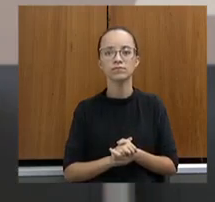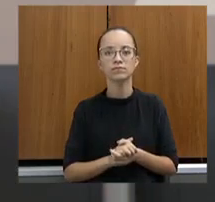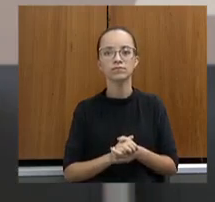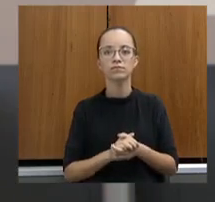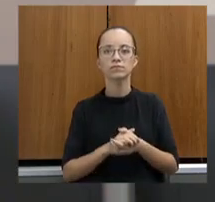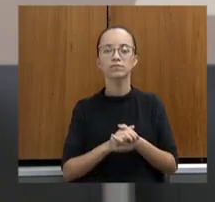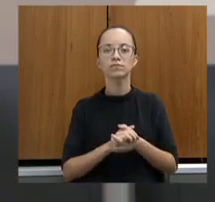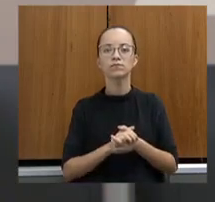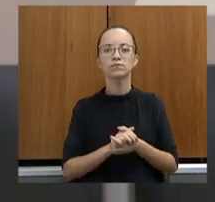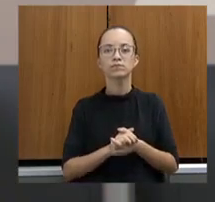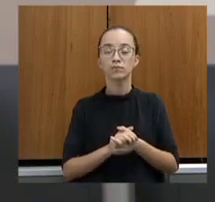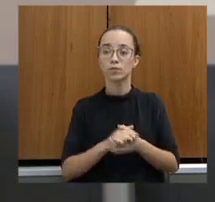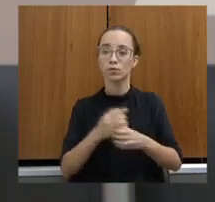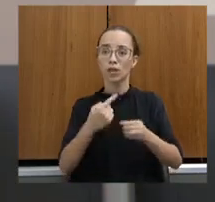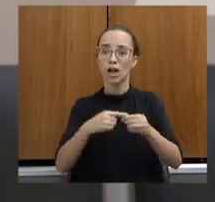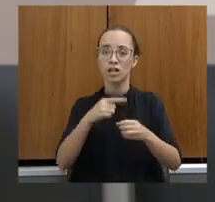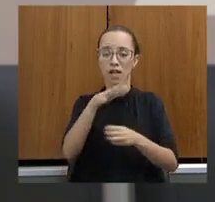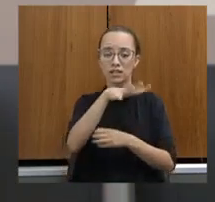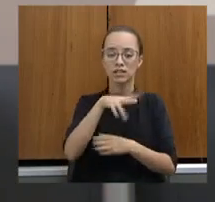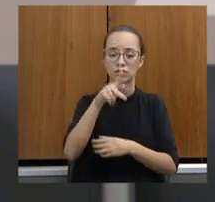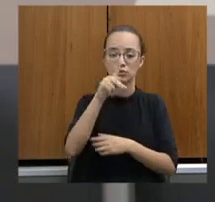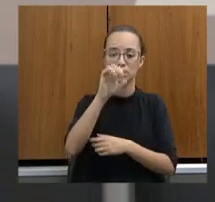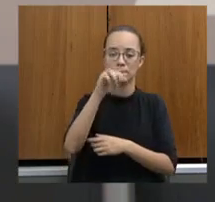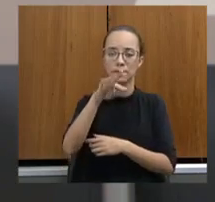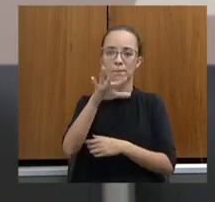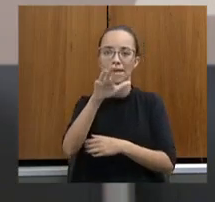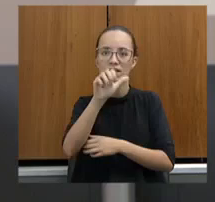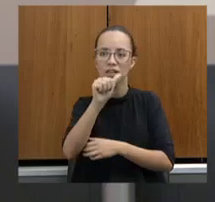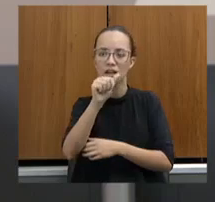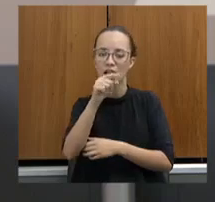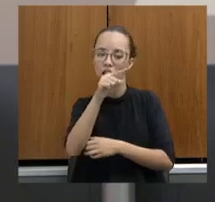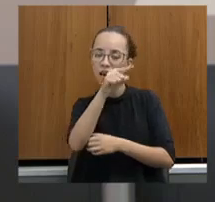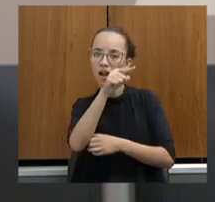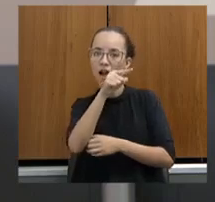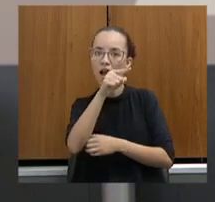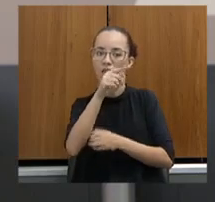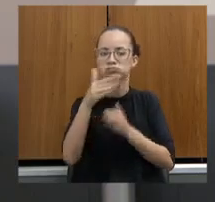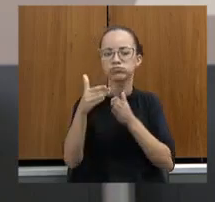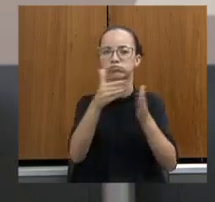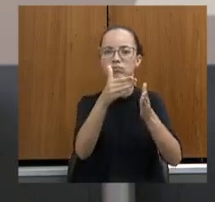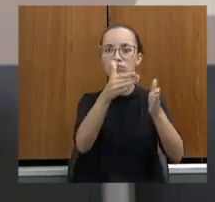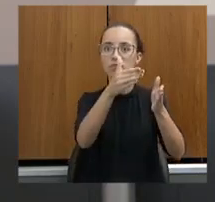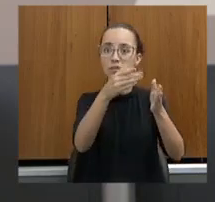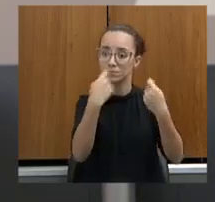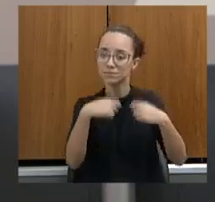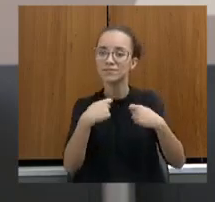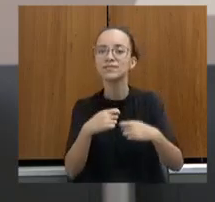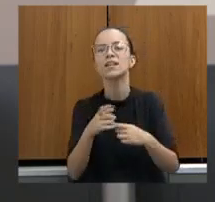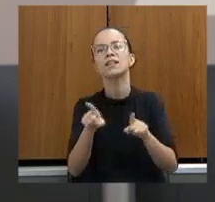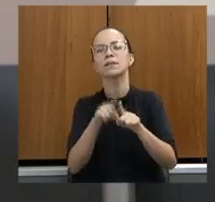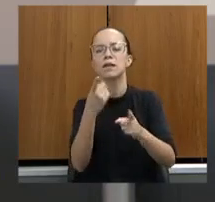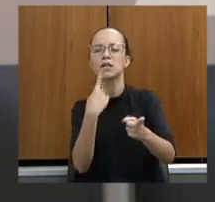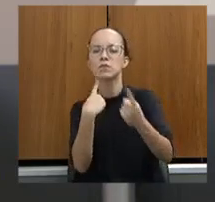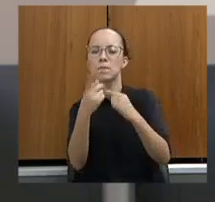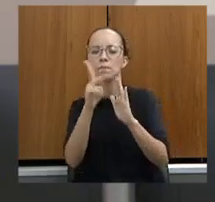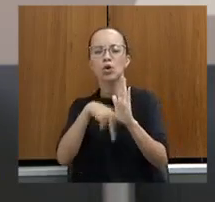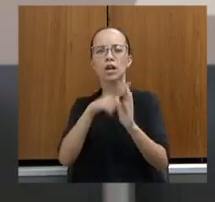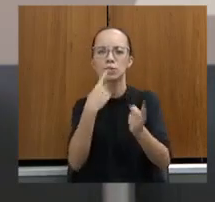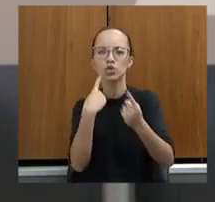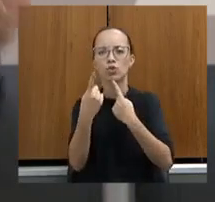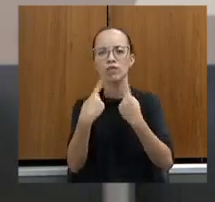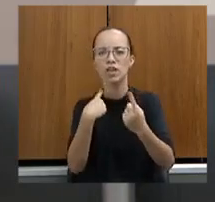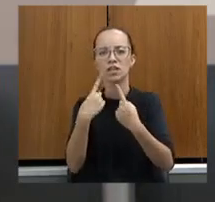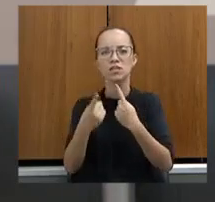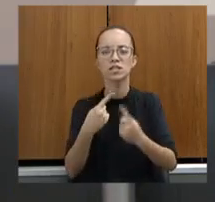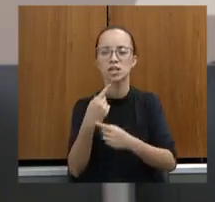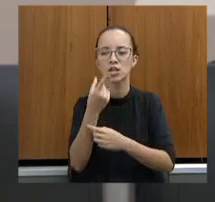para pimenta em Guapé mas tá toda região sonhar também num programa né de rodovias com baixo custo de